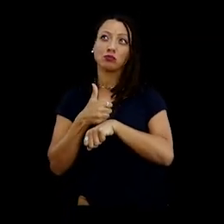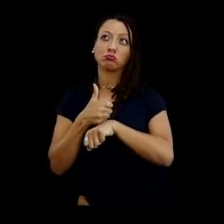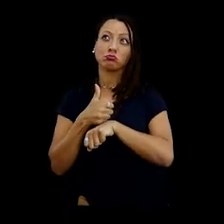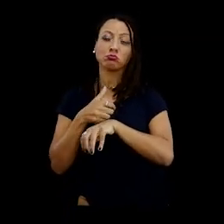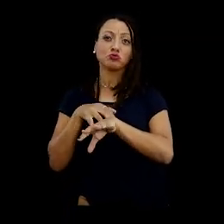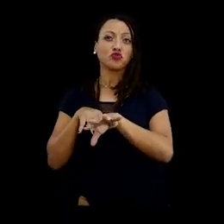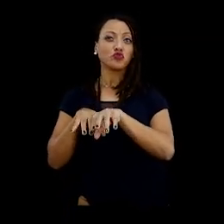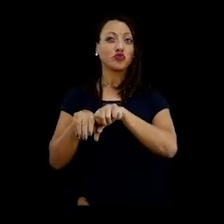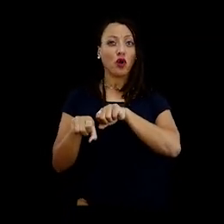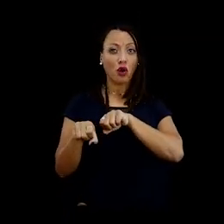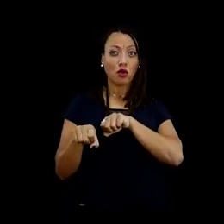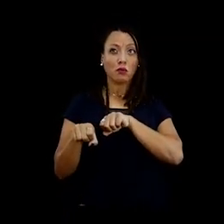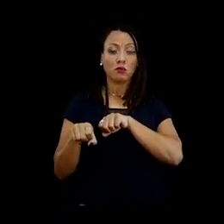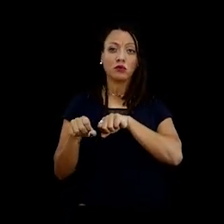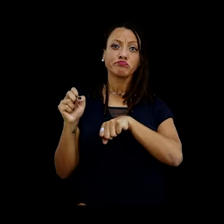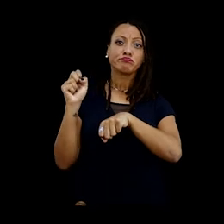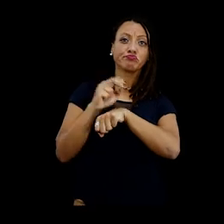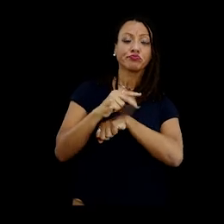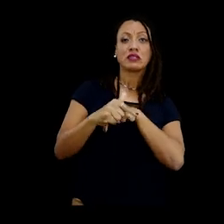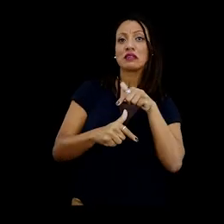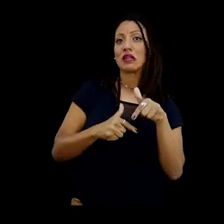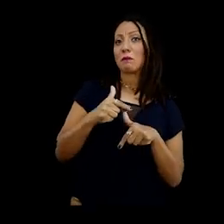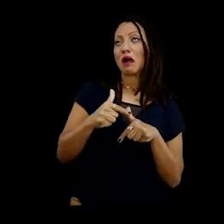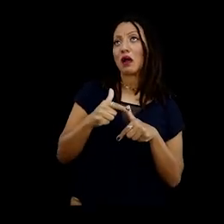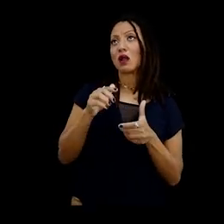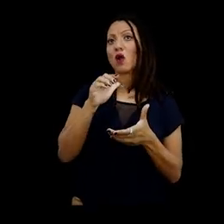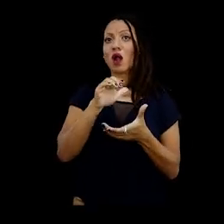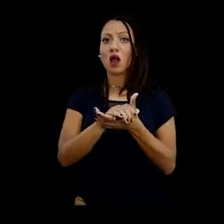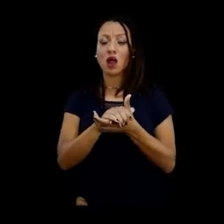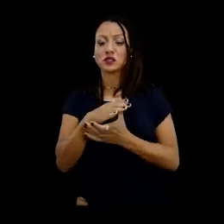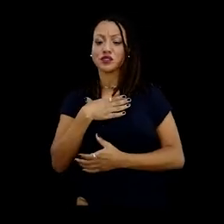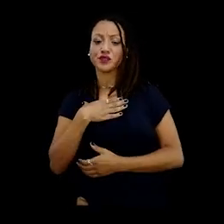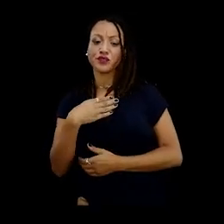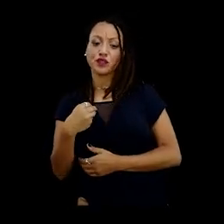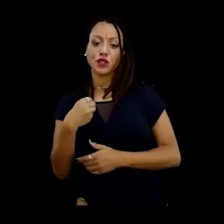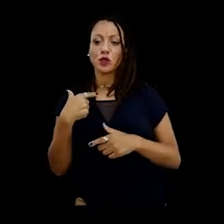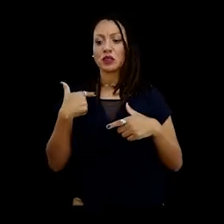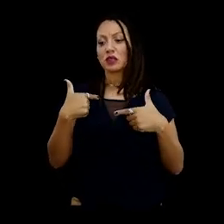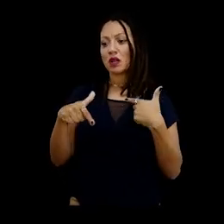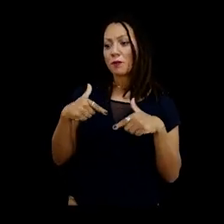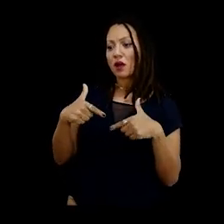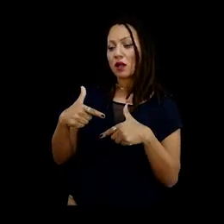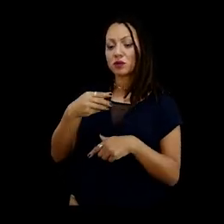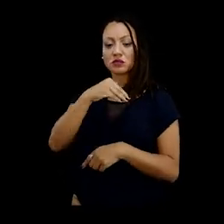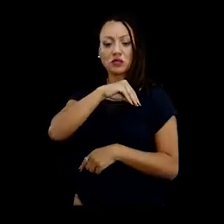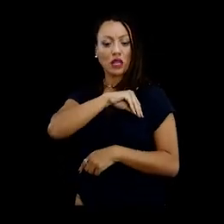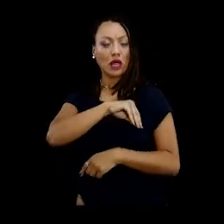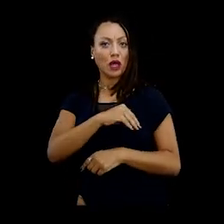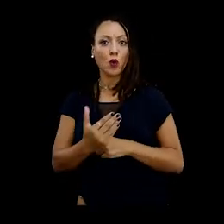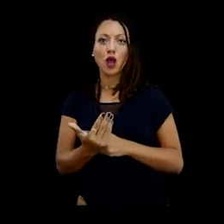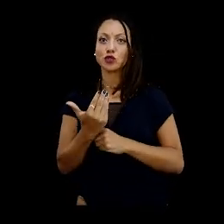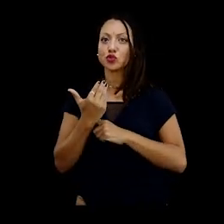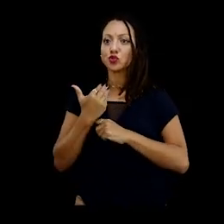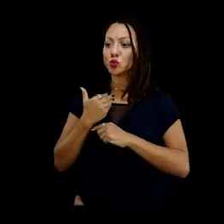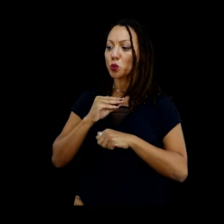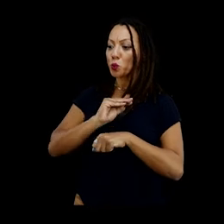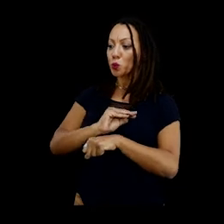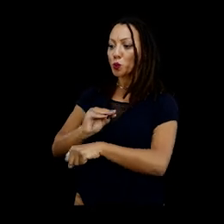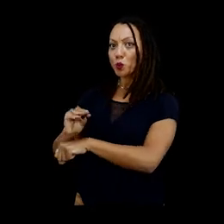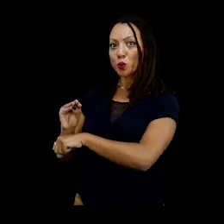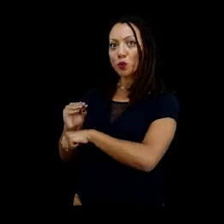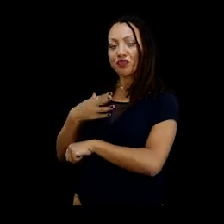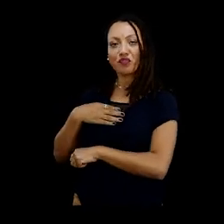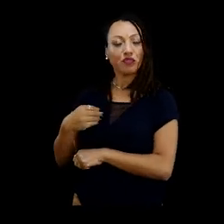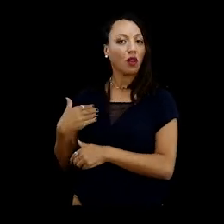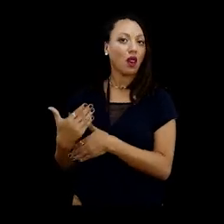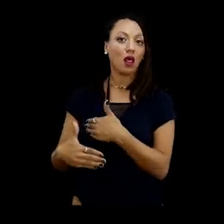escola, eu vou trabalhar, eu me caso, eu tenho filhos, eu trabalho, salário, ajudo a manter a família e por aí vai. Essa